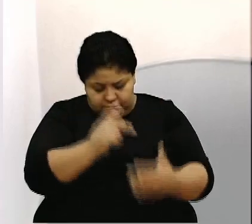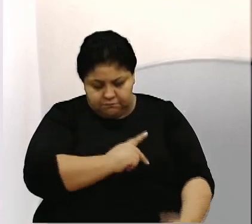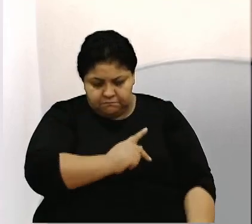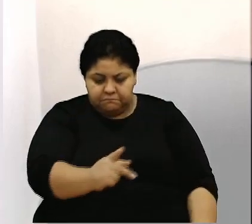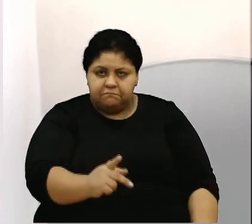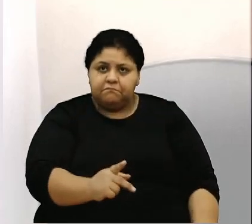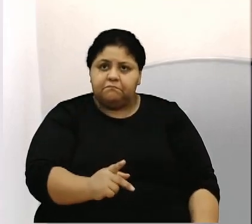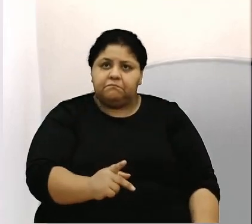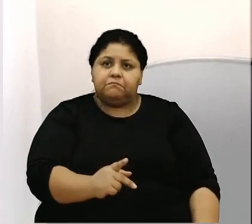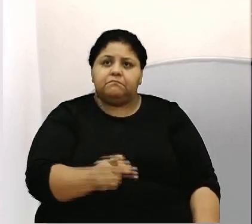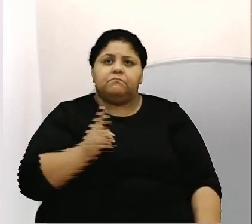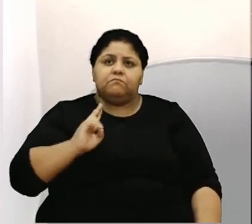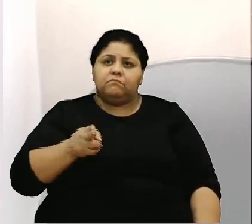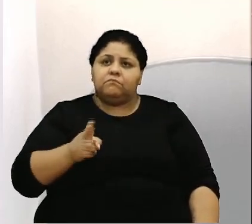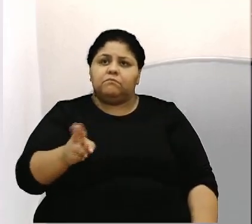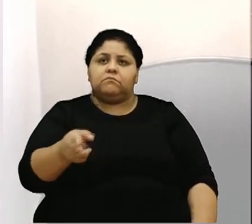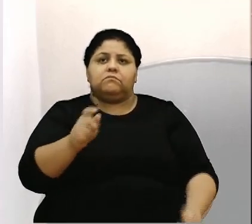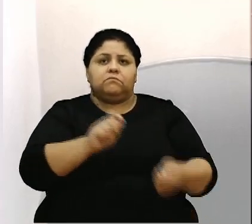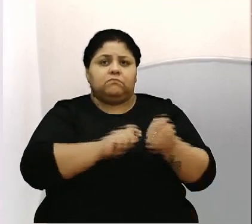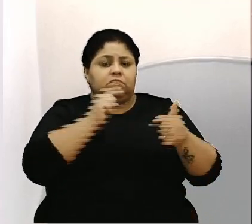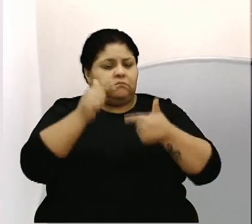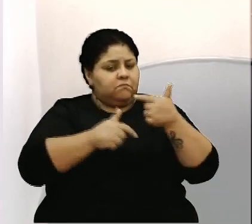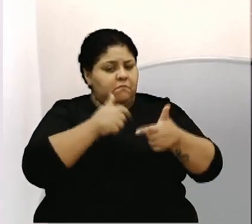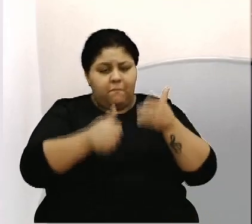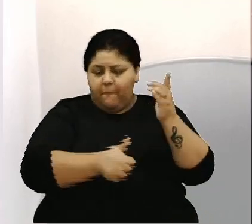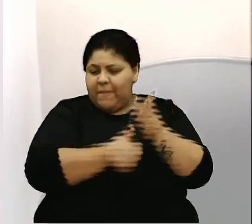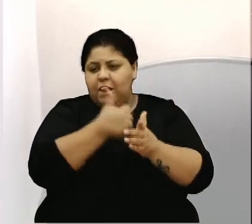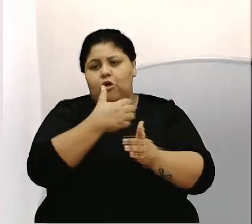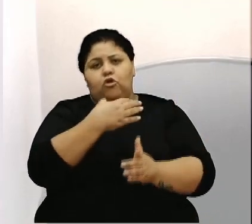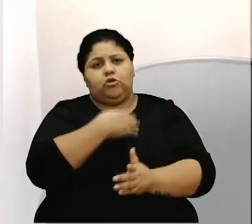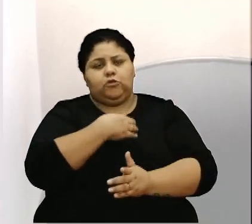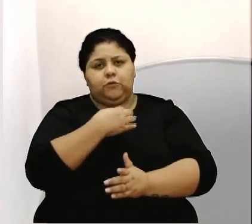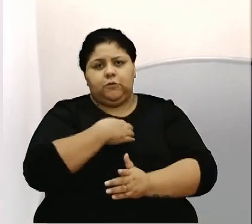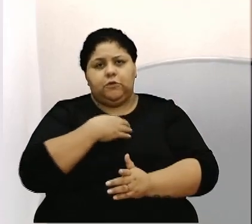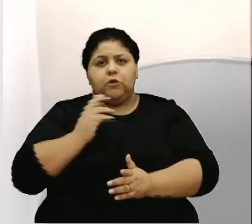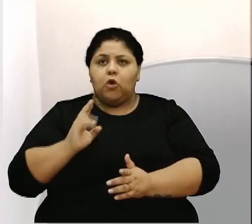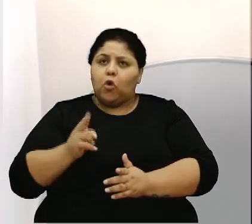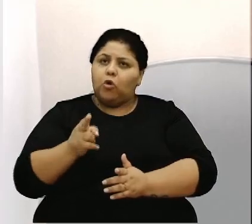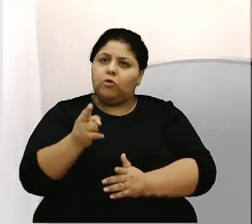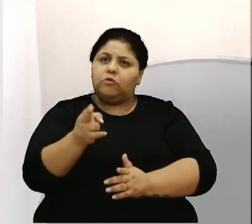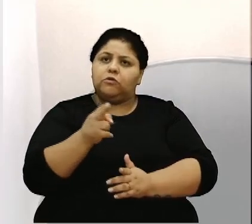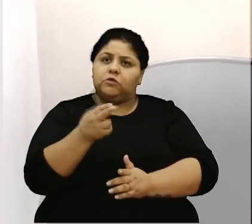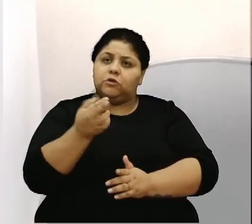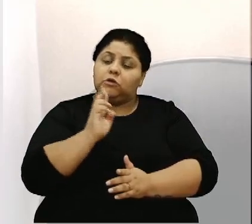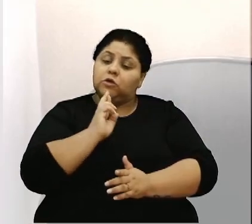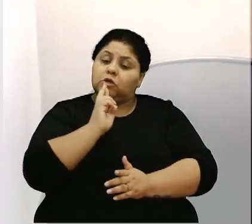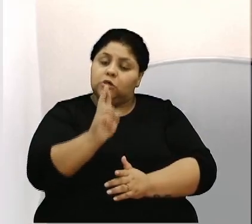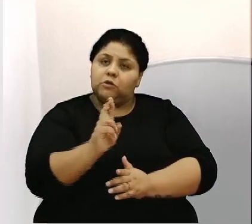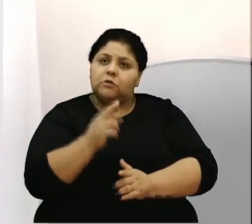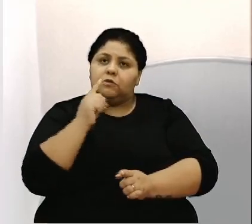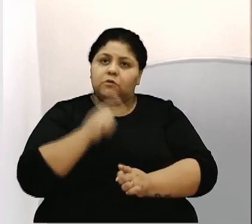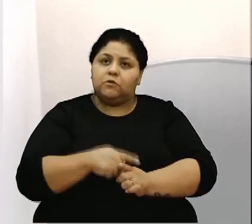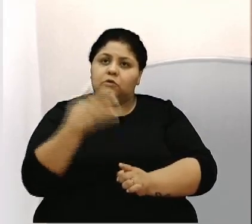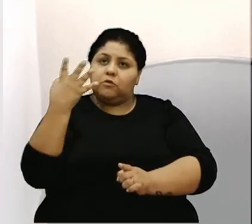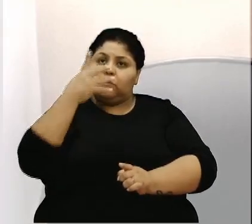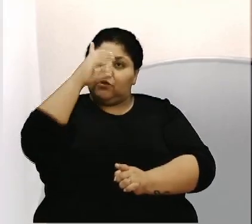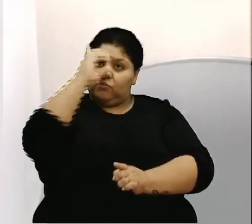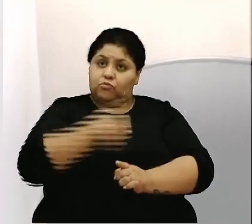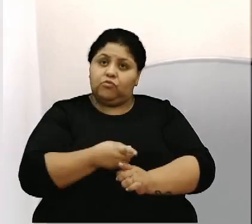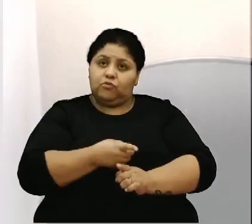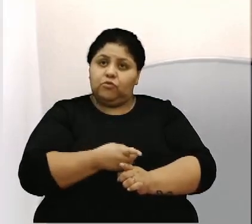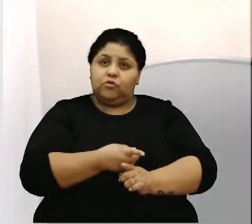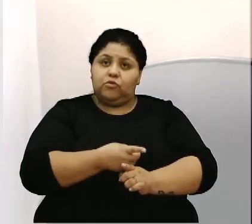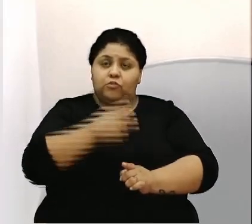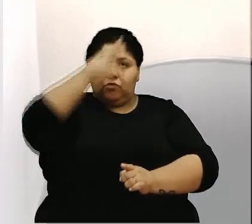presidente, continuarei fazendo o meu trabalho da melhor forma possível e continuarei dando a resposta, porque são 4 anos de mandato, tanto